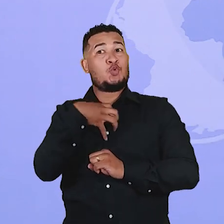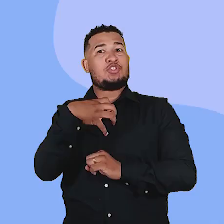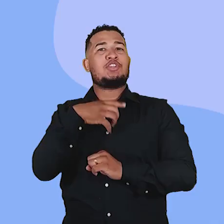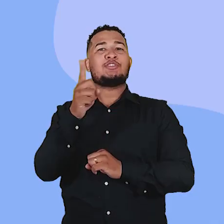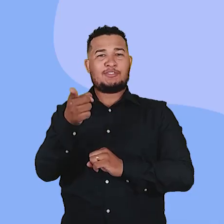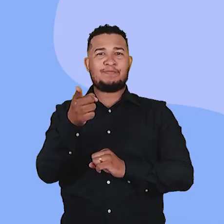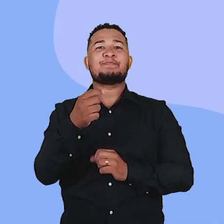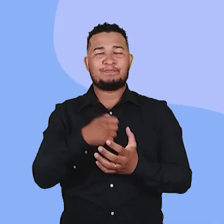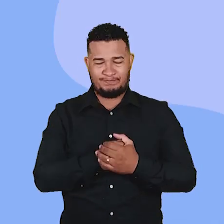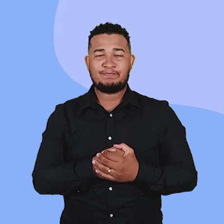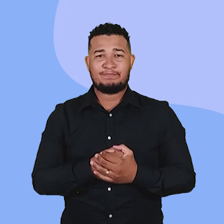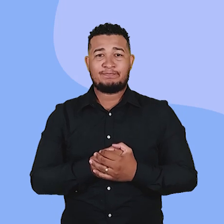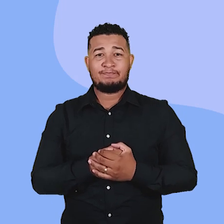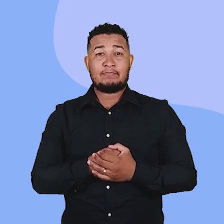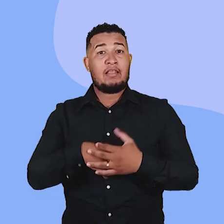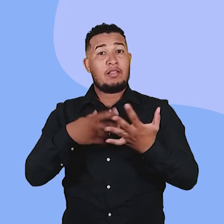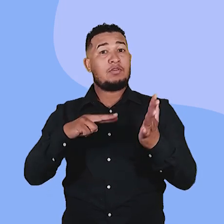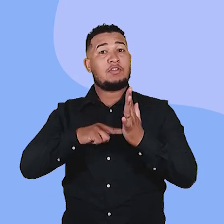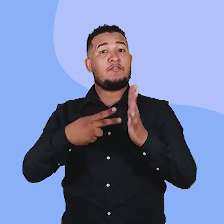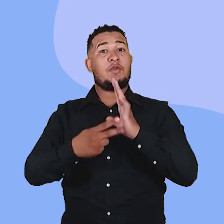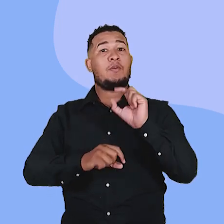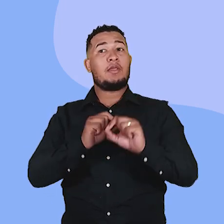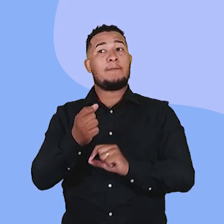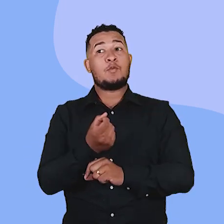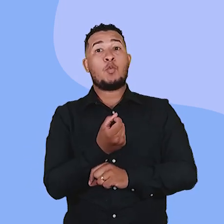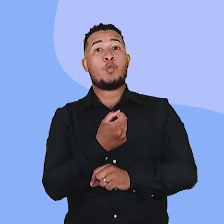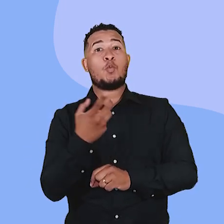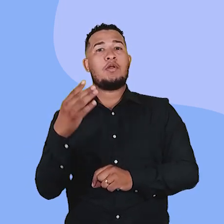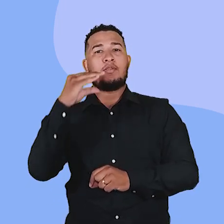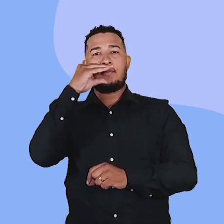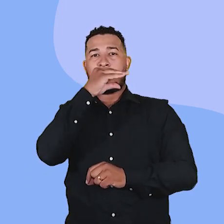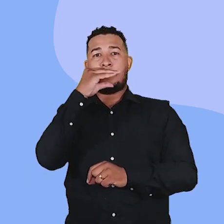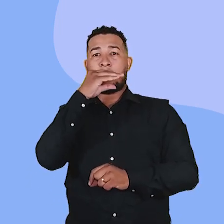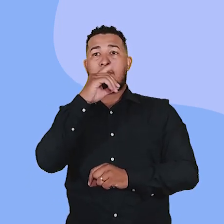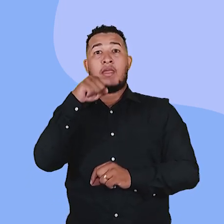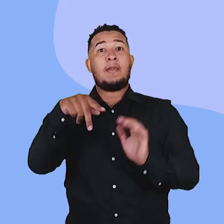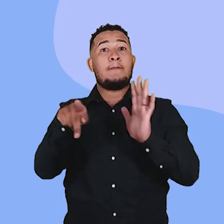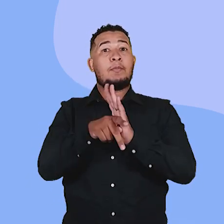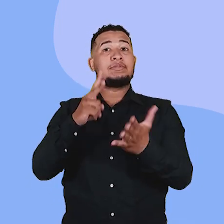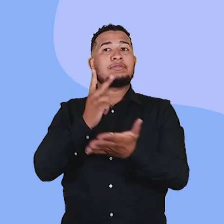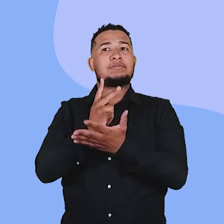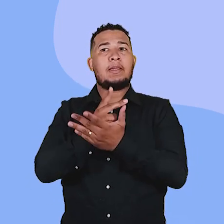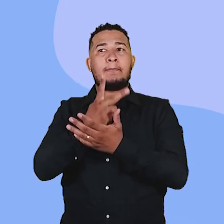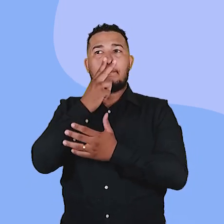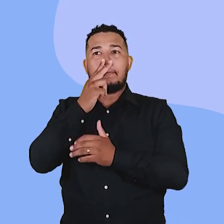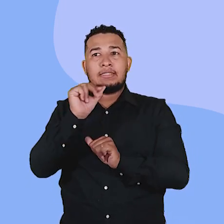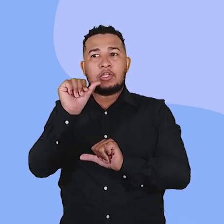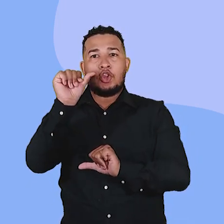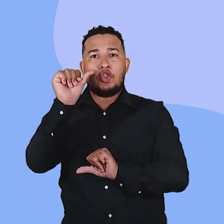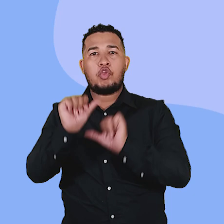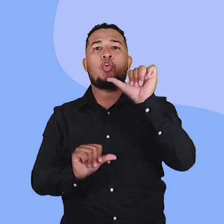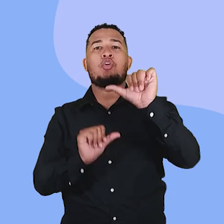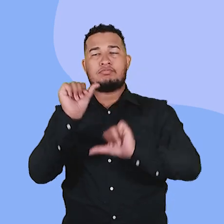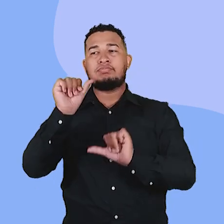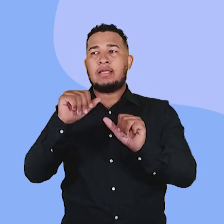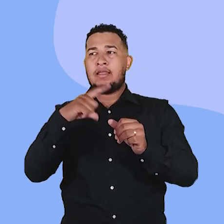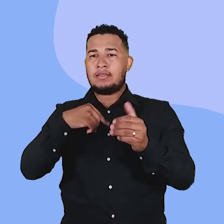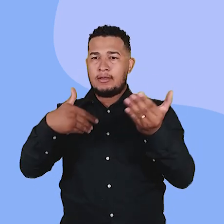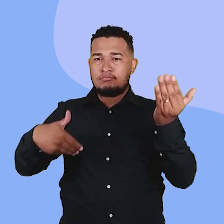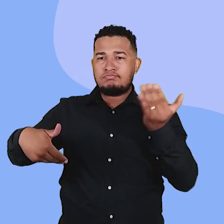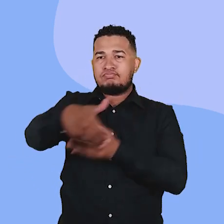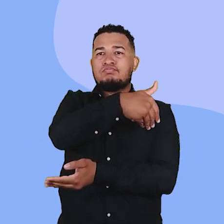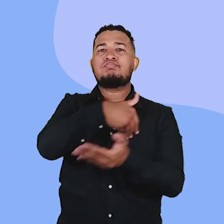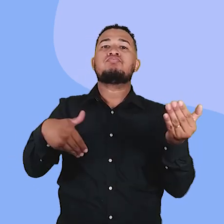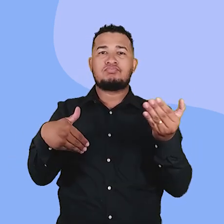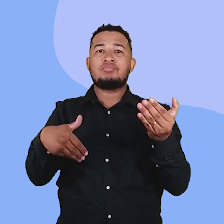Tranquilo? Então, a medida de quantidade de calor é sempre trocada entre dois corpos. É,